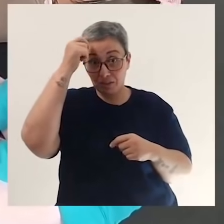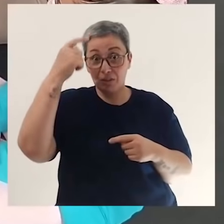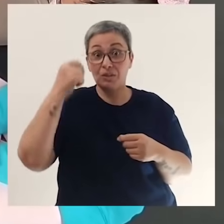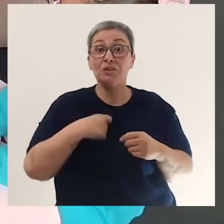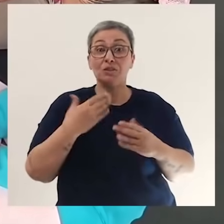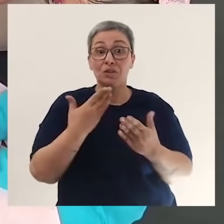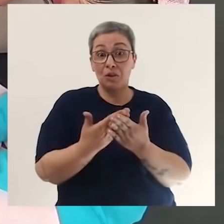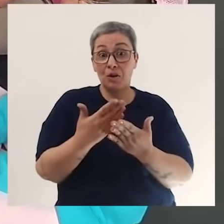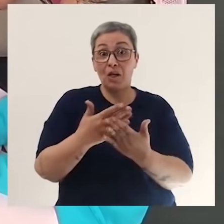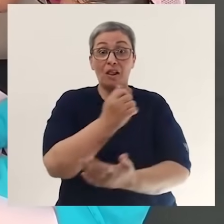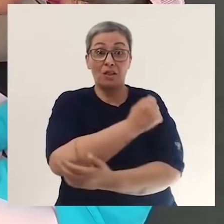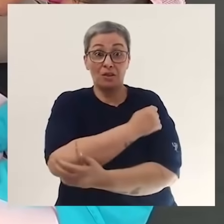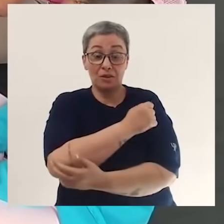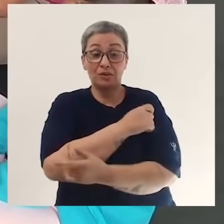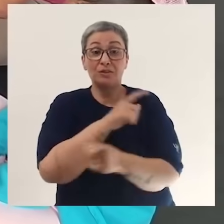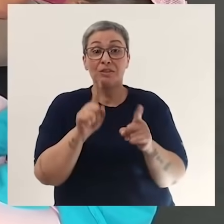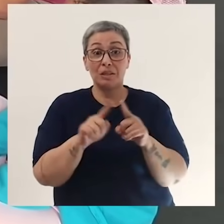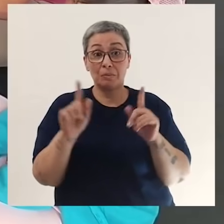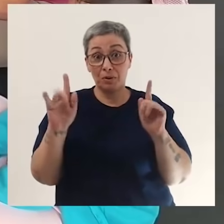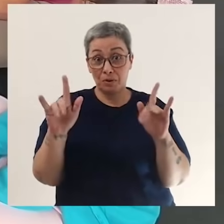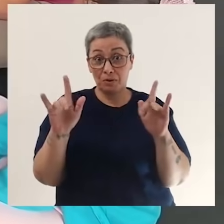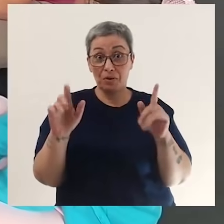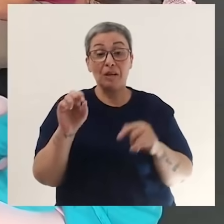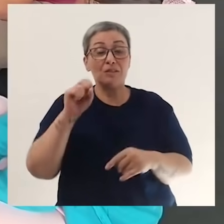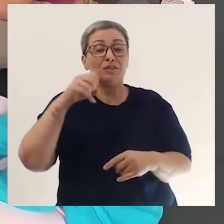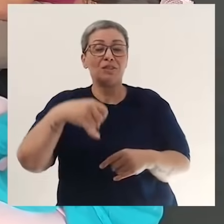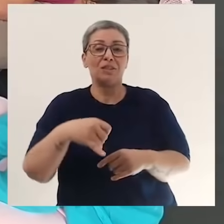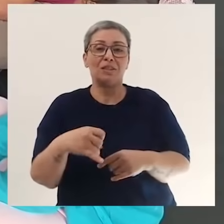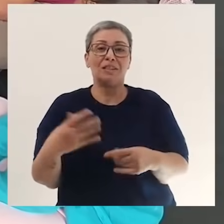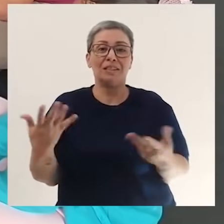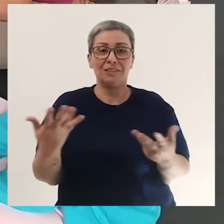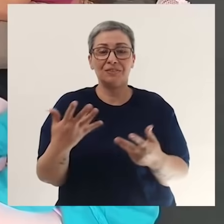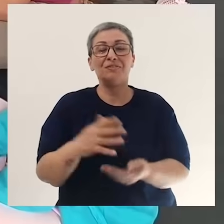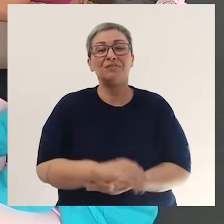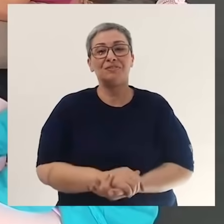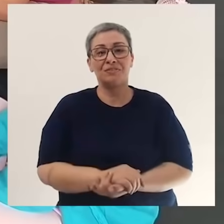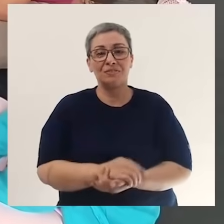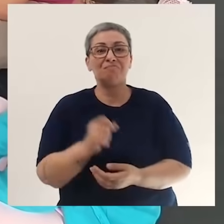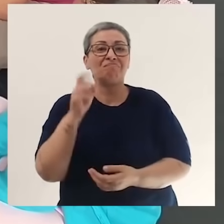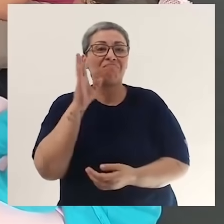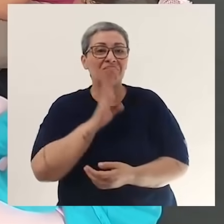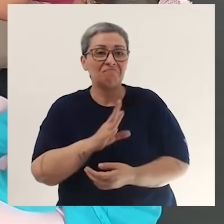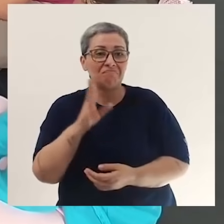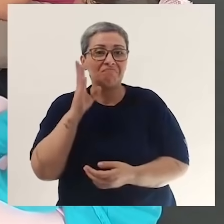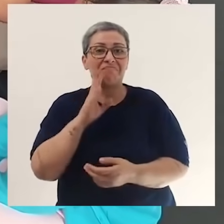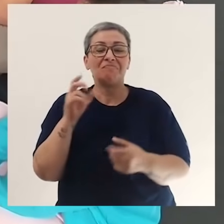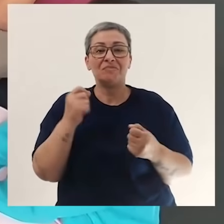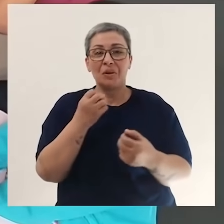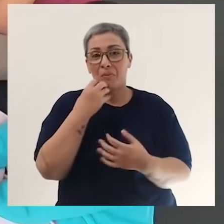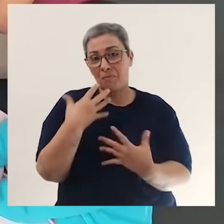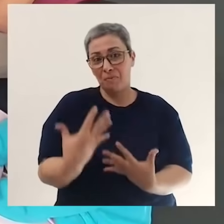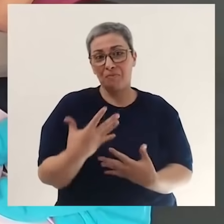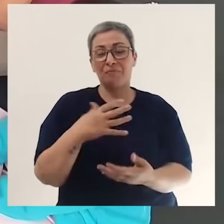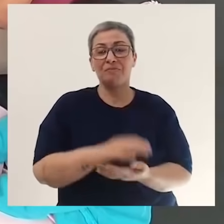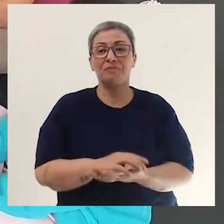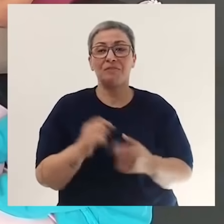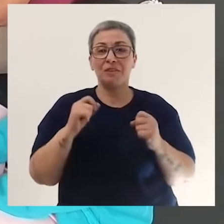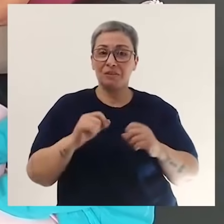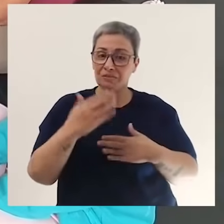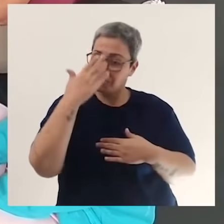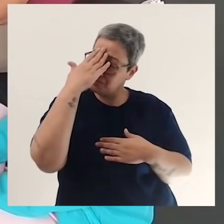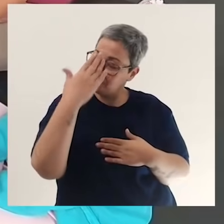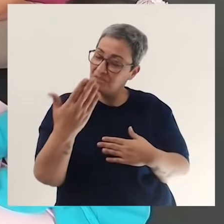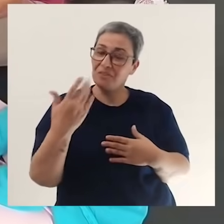estudam aqui na prefeitura de Guarulhos? Sim? Ah, que legal. Então tá bom. Eu agradeço vocês